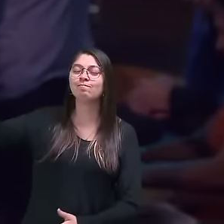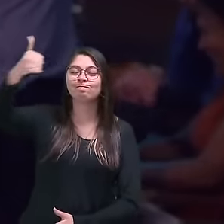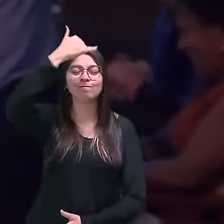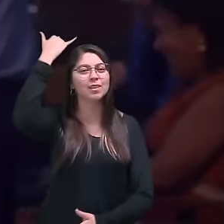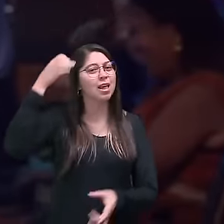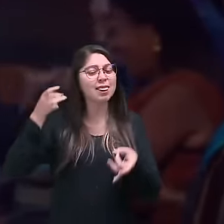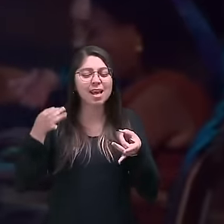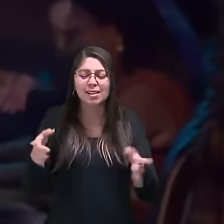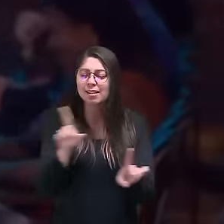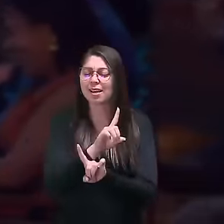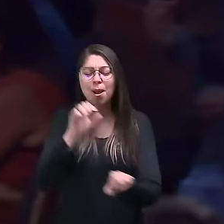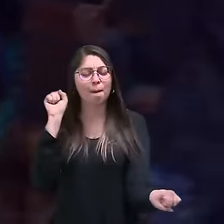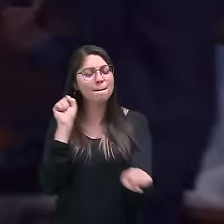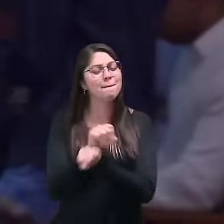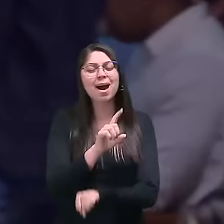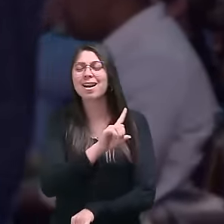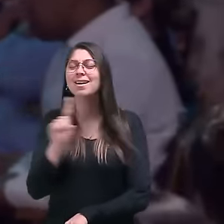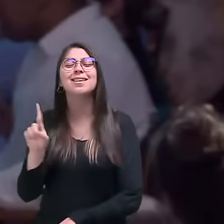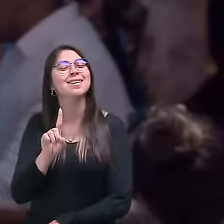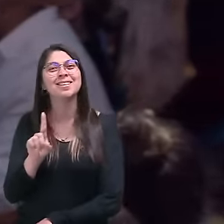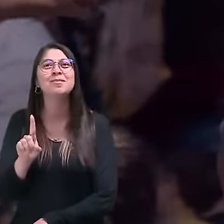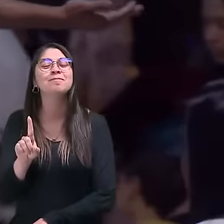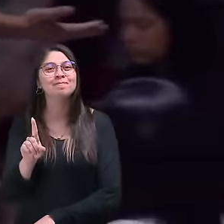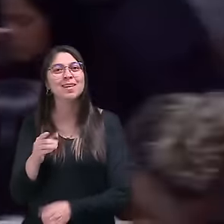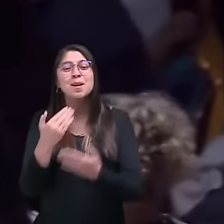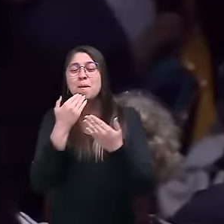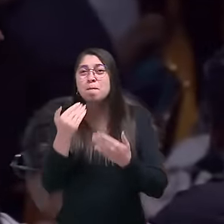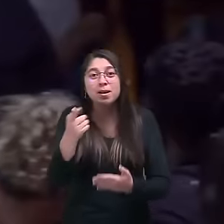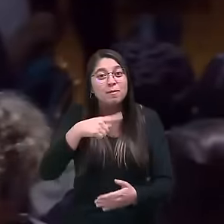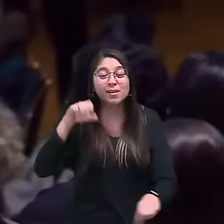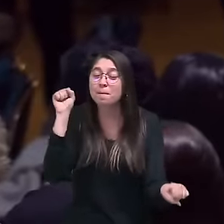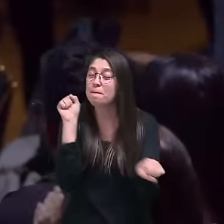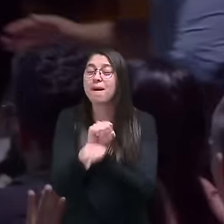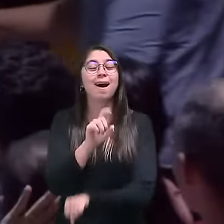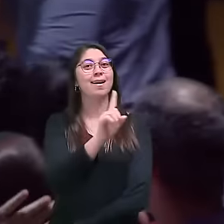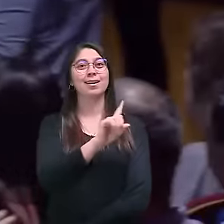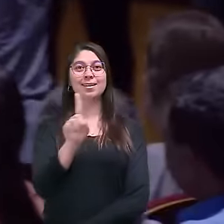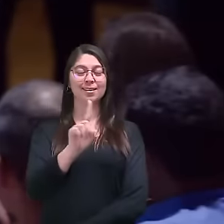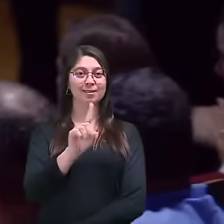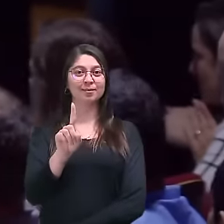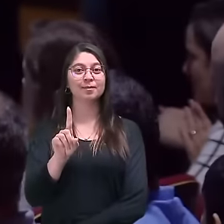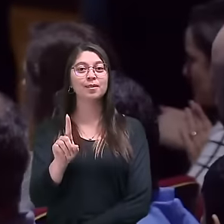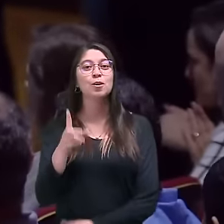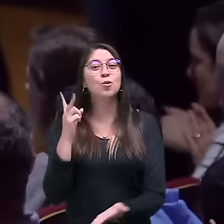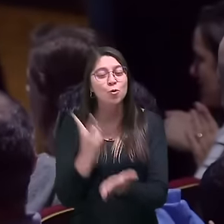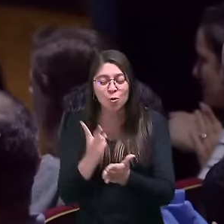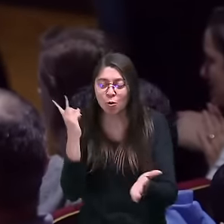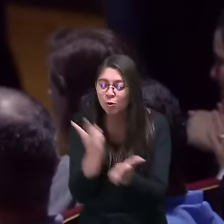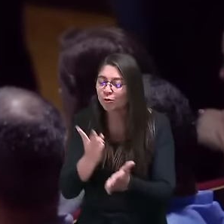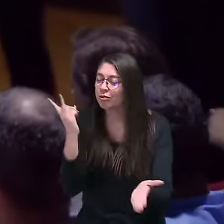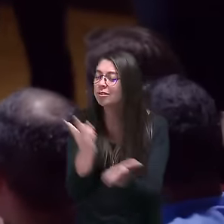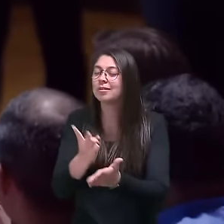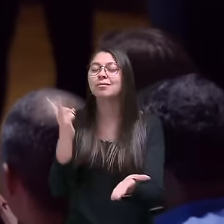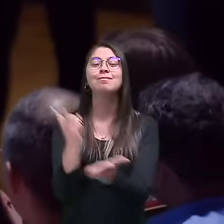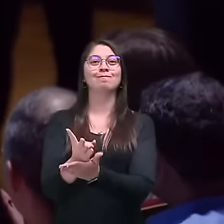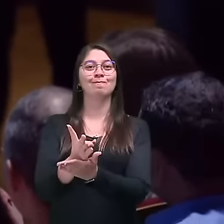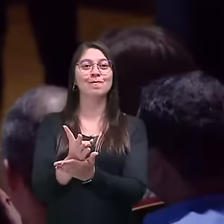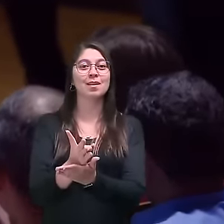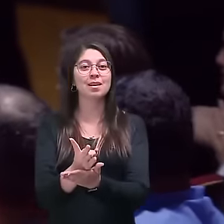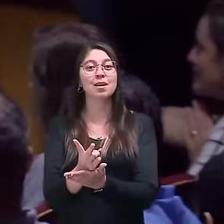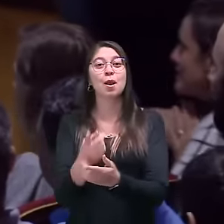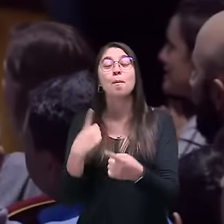desista, no pare por el amor de Dios. No pare por el amor de Dios. Continúa. Dios